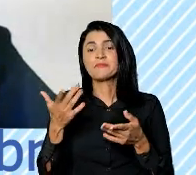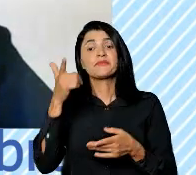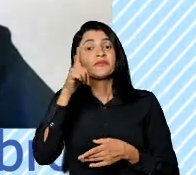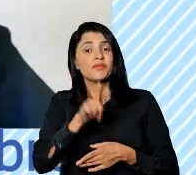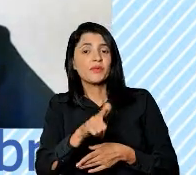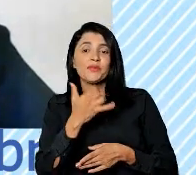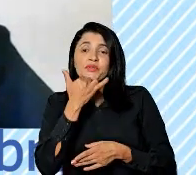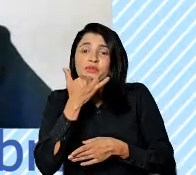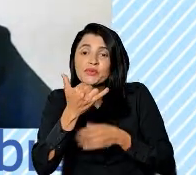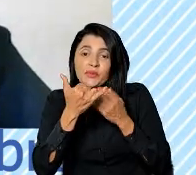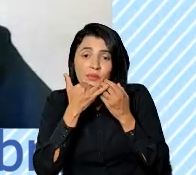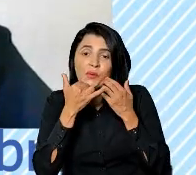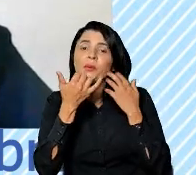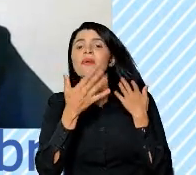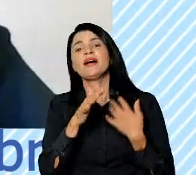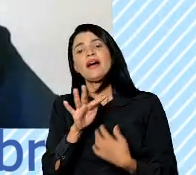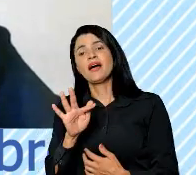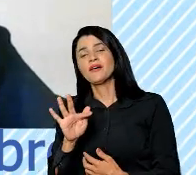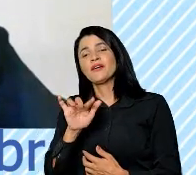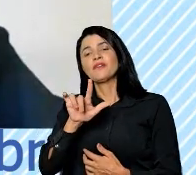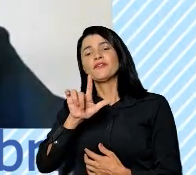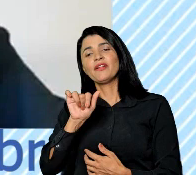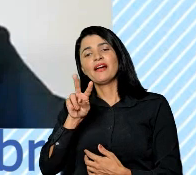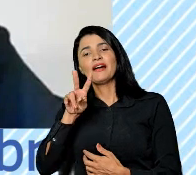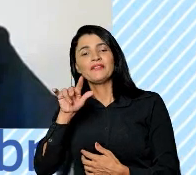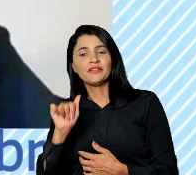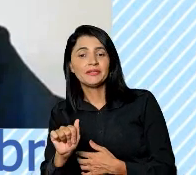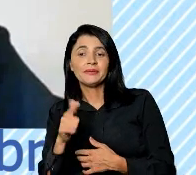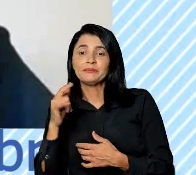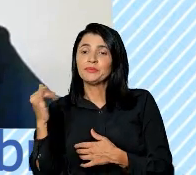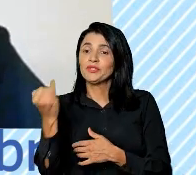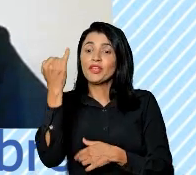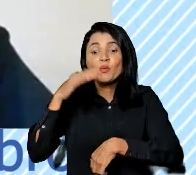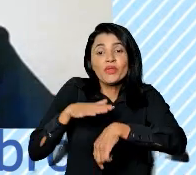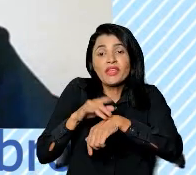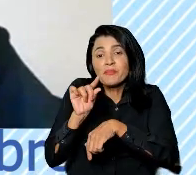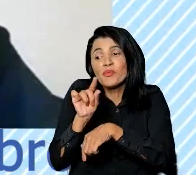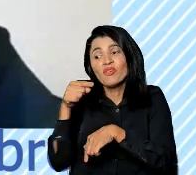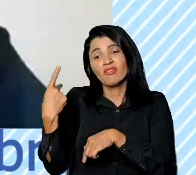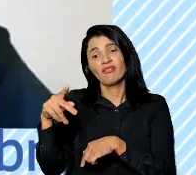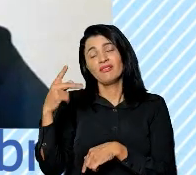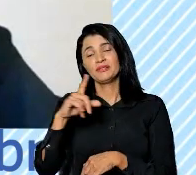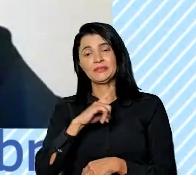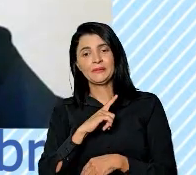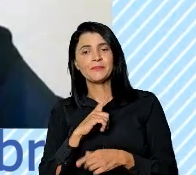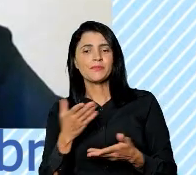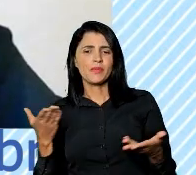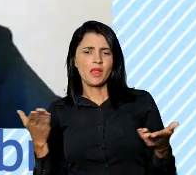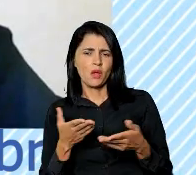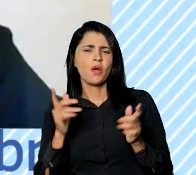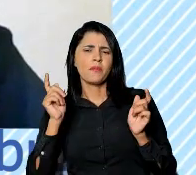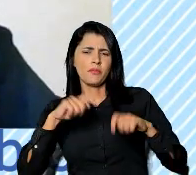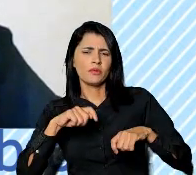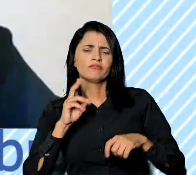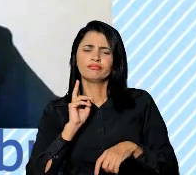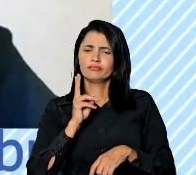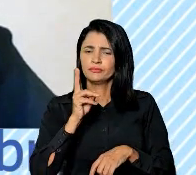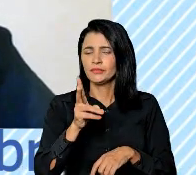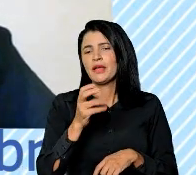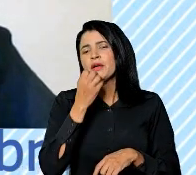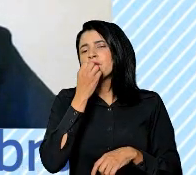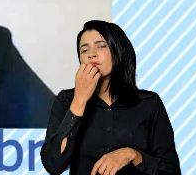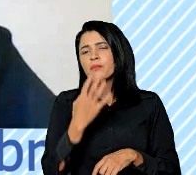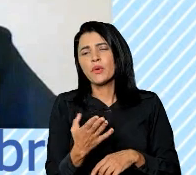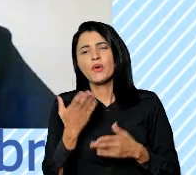desculpo com a Flávia, mas era importante, era o tempinho que ela tinha, e agora, então, nós podemos seguir, e foi bom